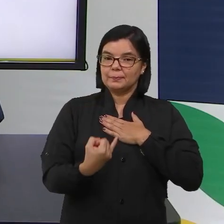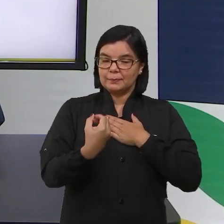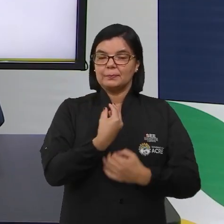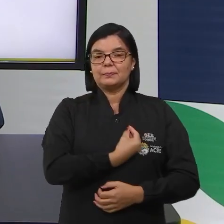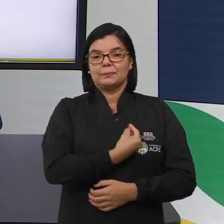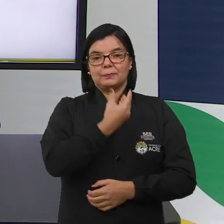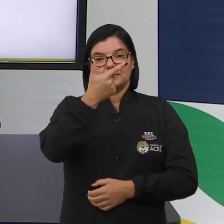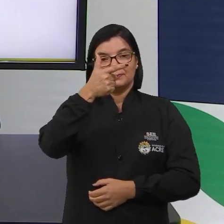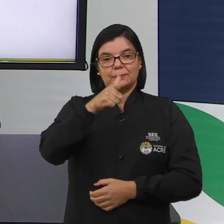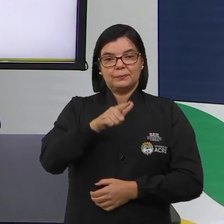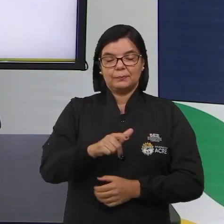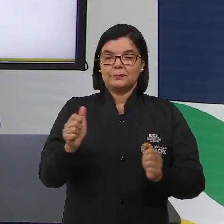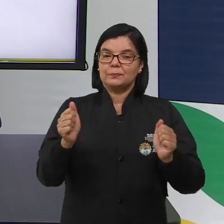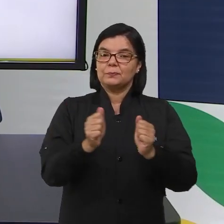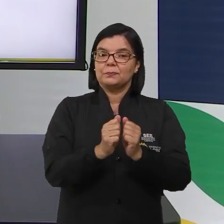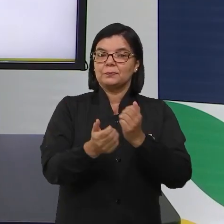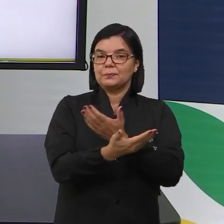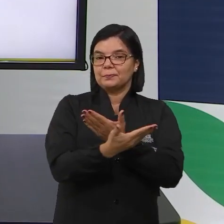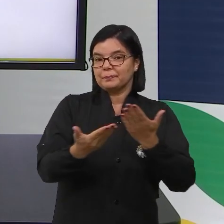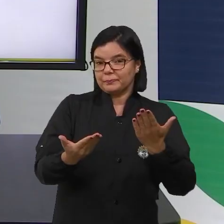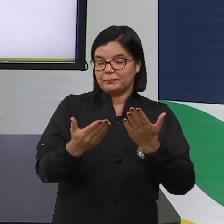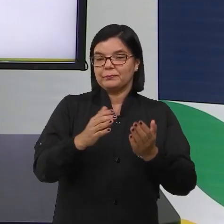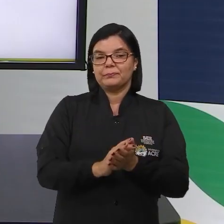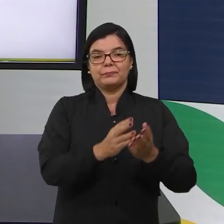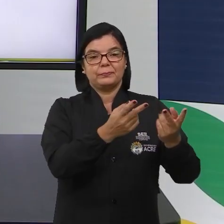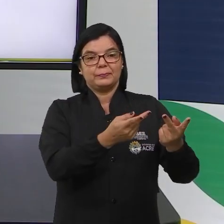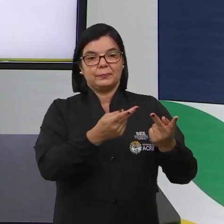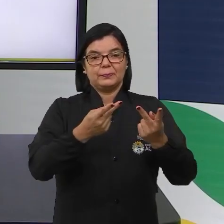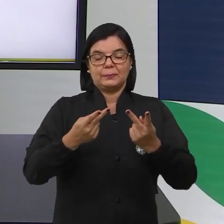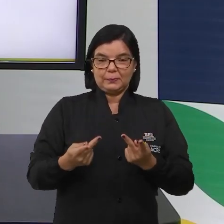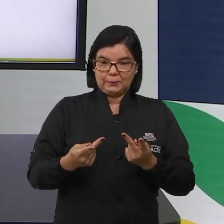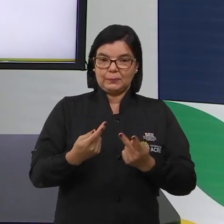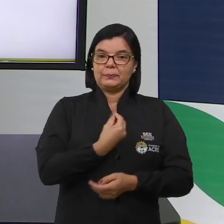aqui mais uma vez com vocês e faço o convite